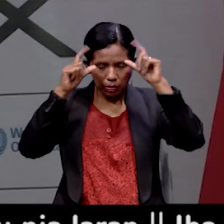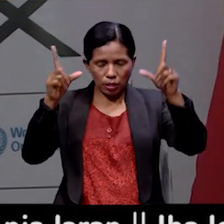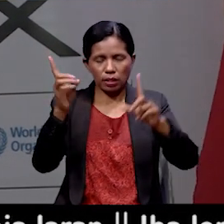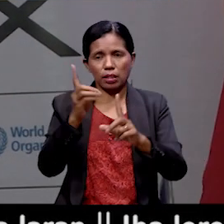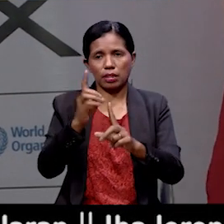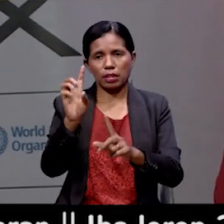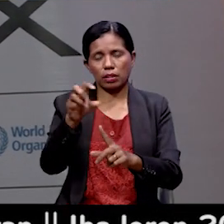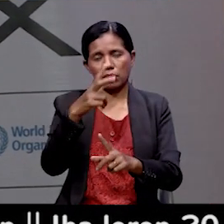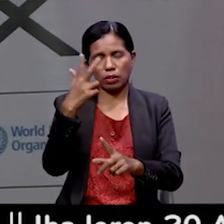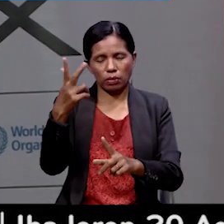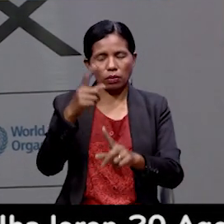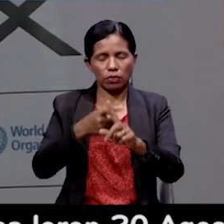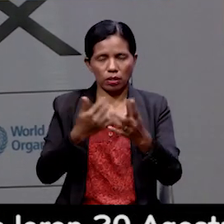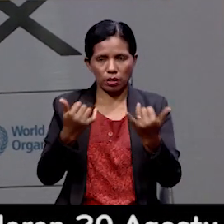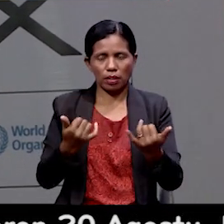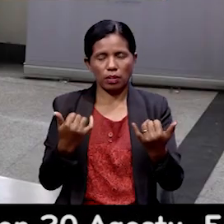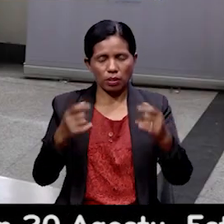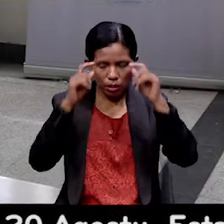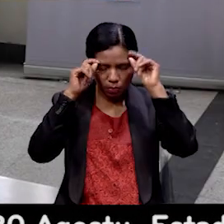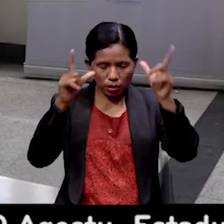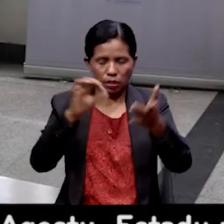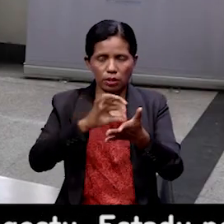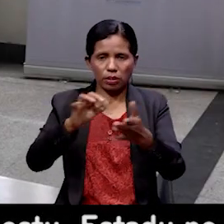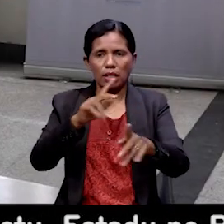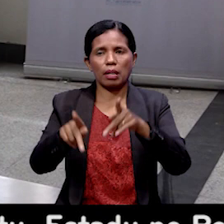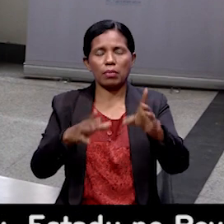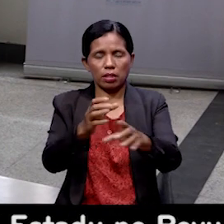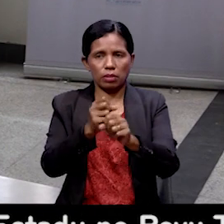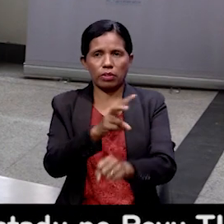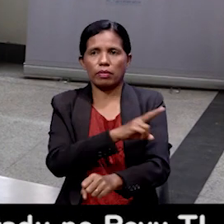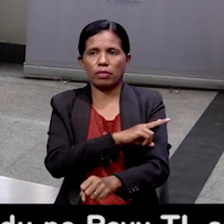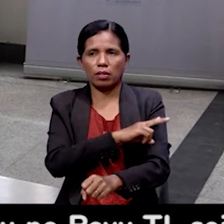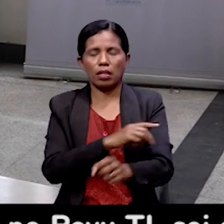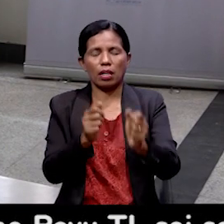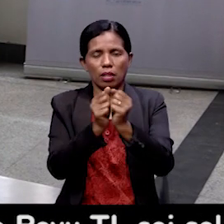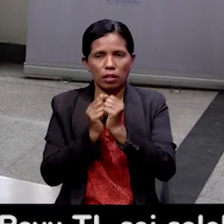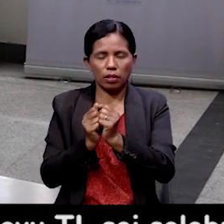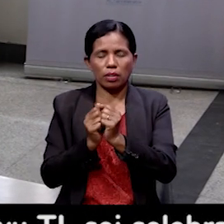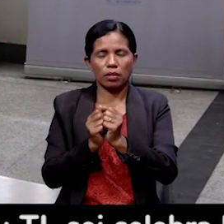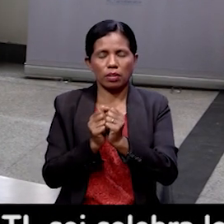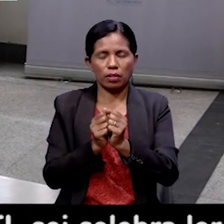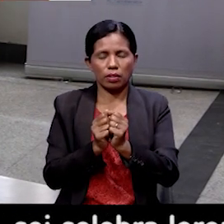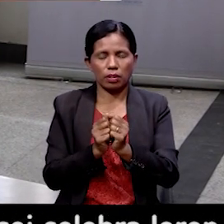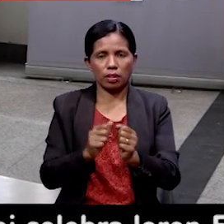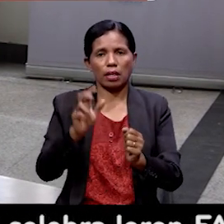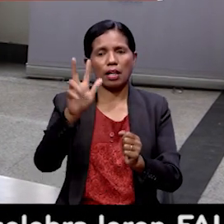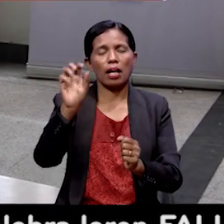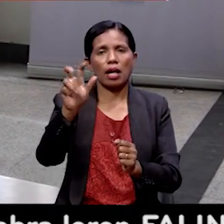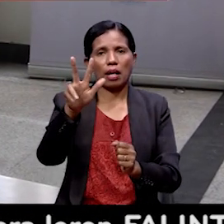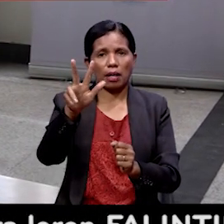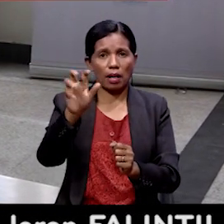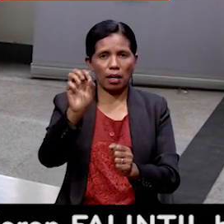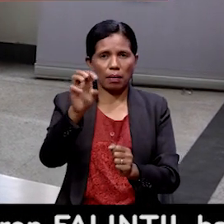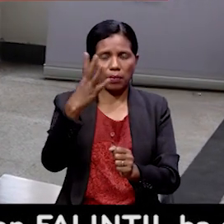fulang ne. Toras ne Timor-Leste resista ona população nebe simo ona vacina hamutuk rihun atus hatresin, composto